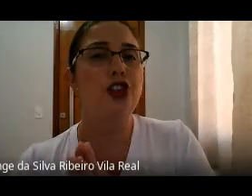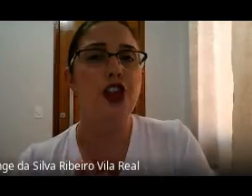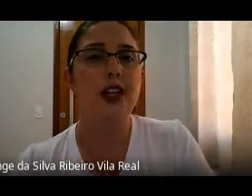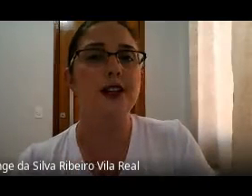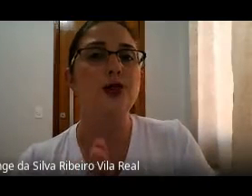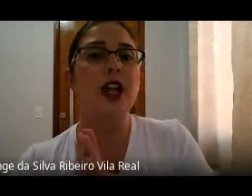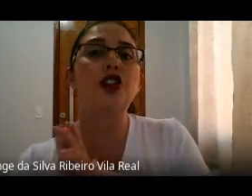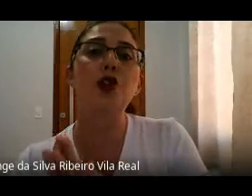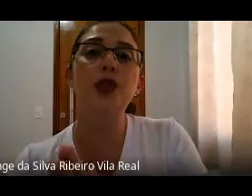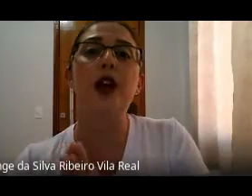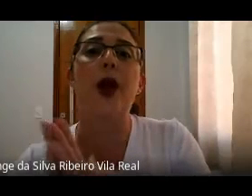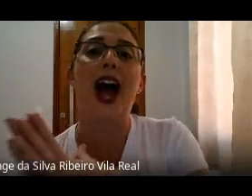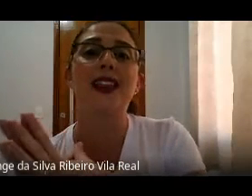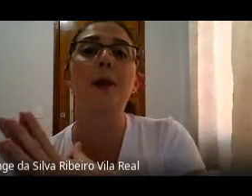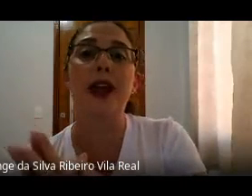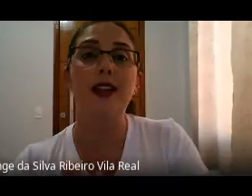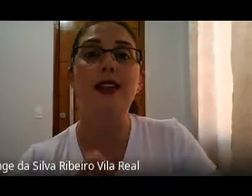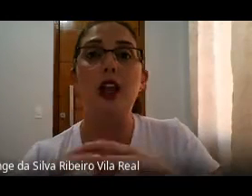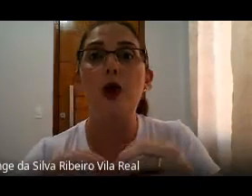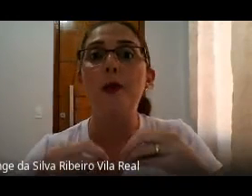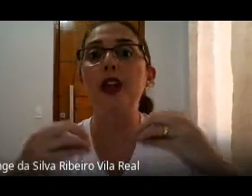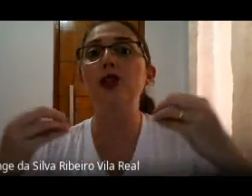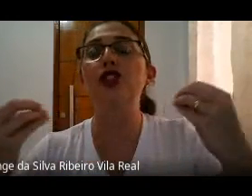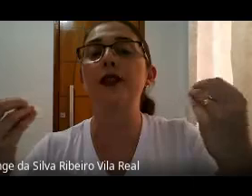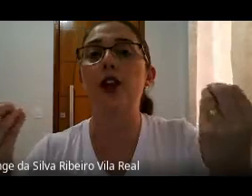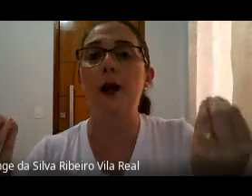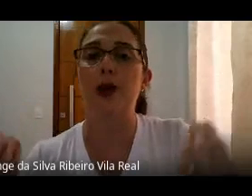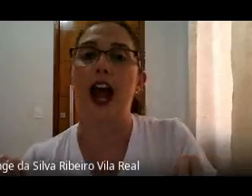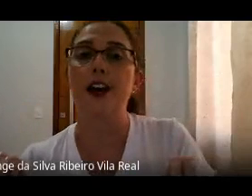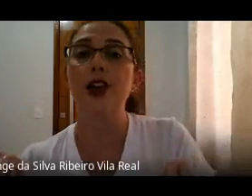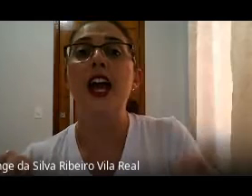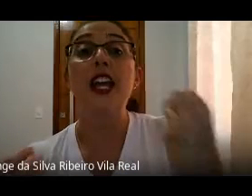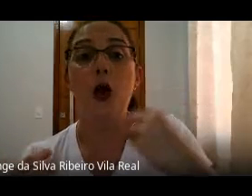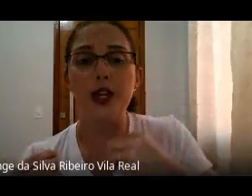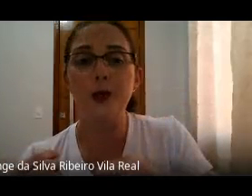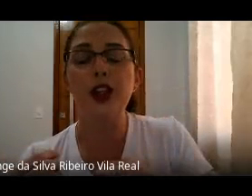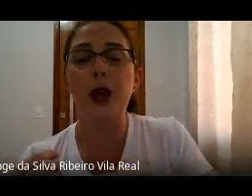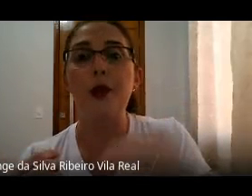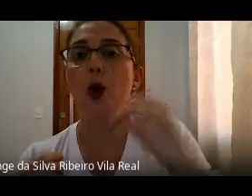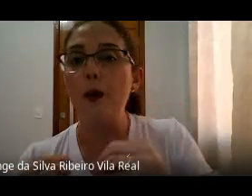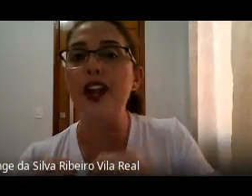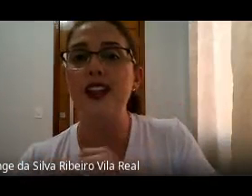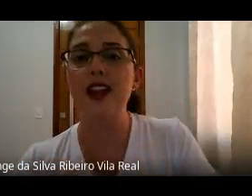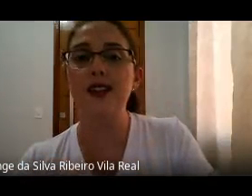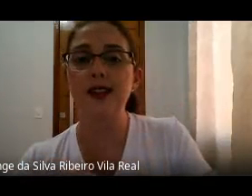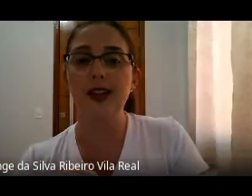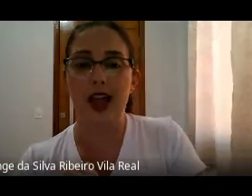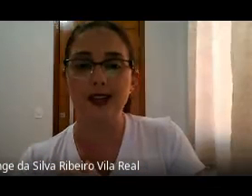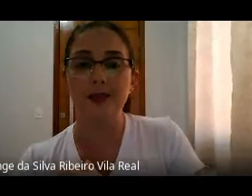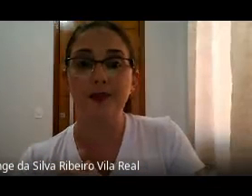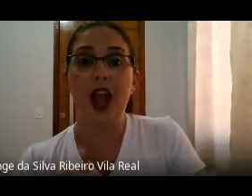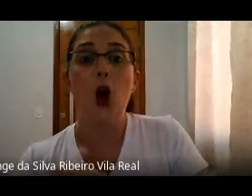Então, assisti-las nos ajudam a também ter um aumento de vocabulário e, ao mesmo tempo, compreender